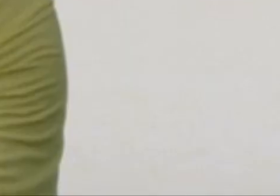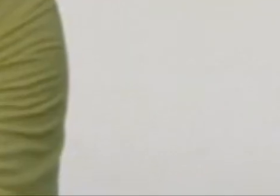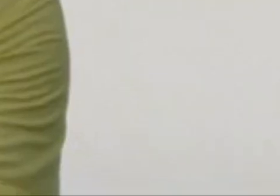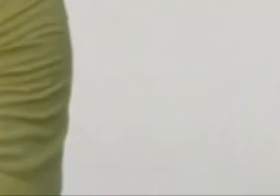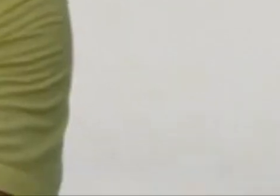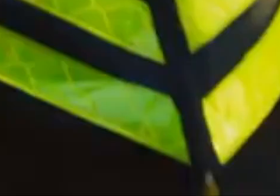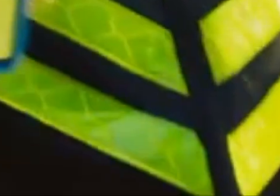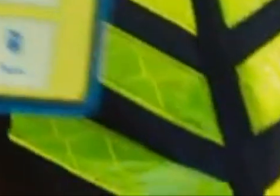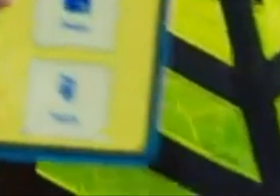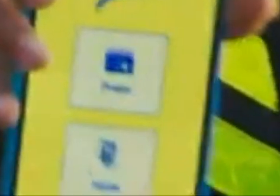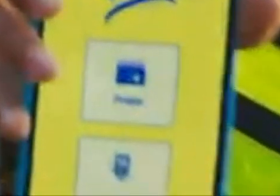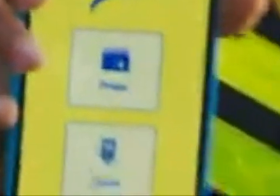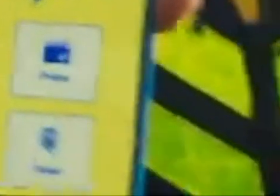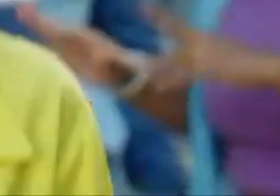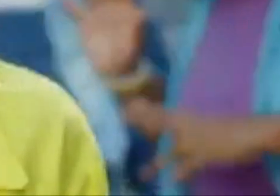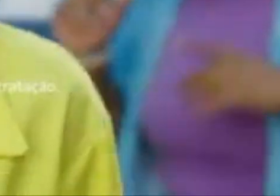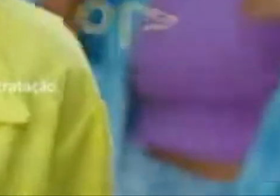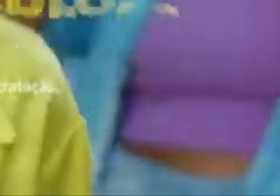de